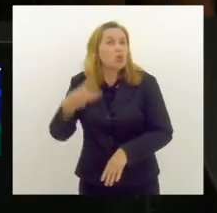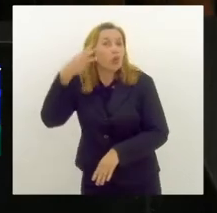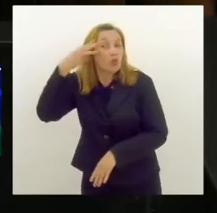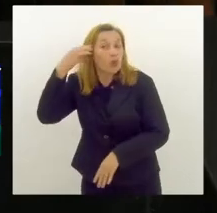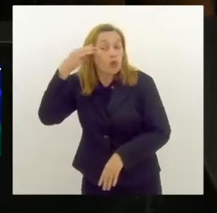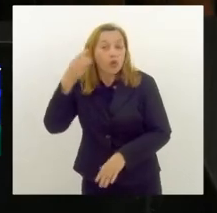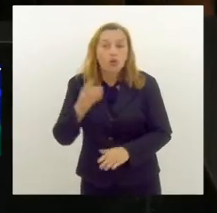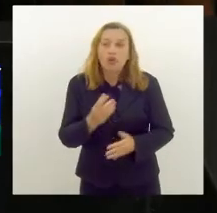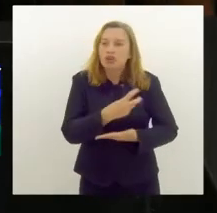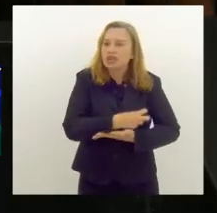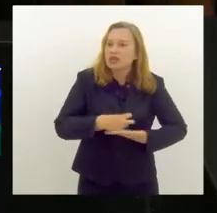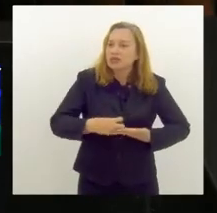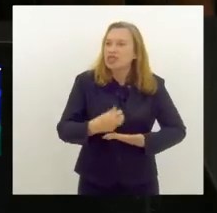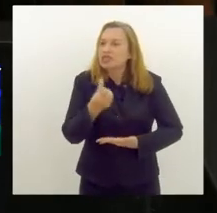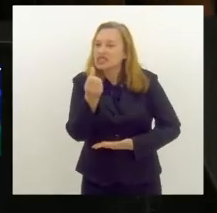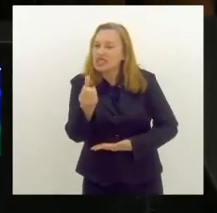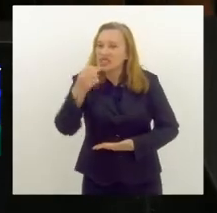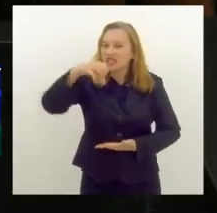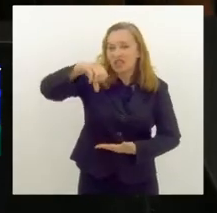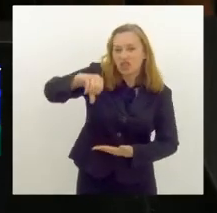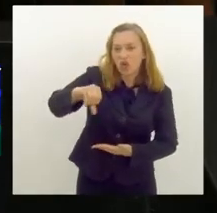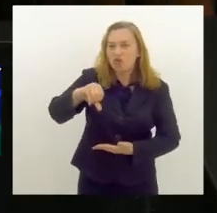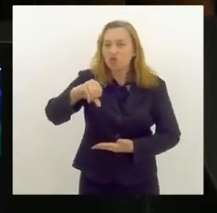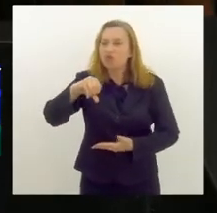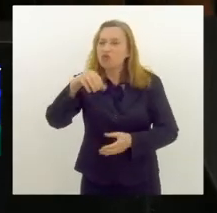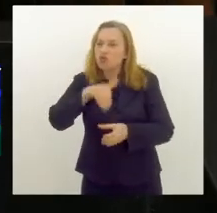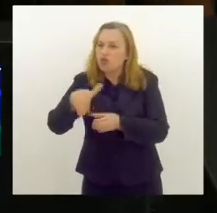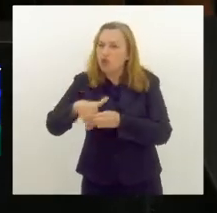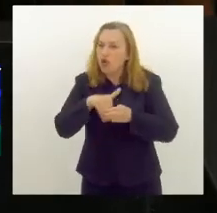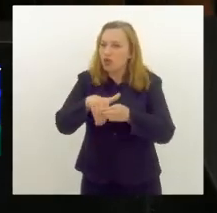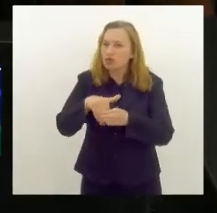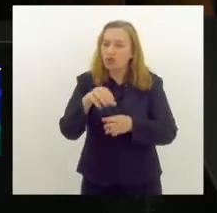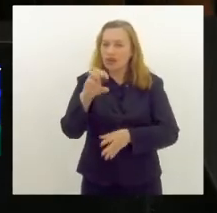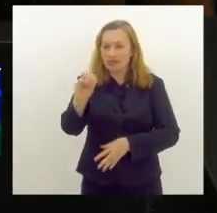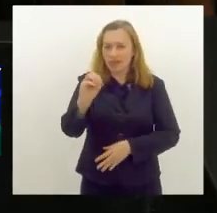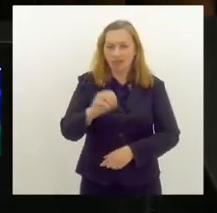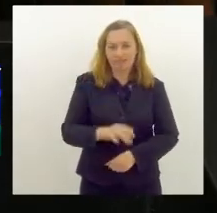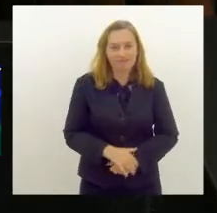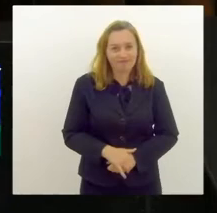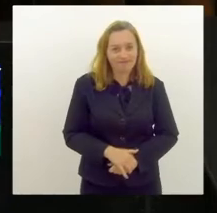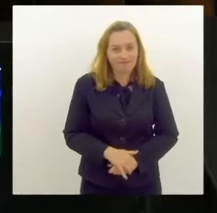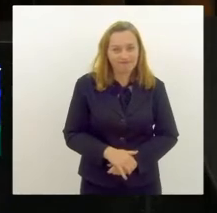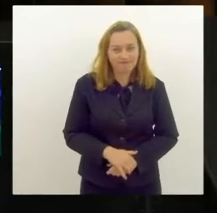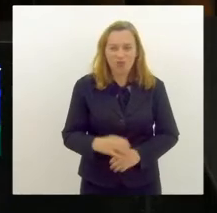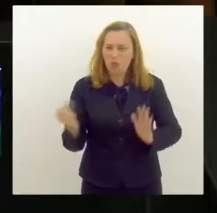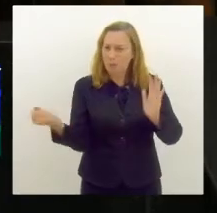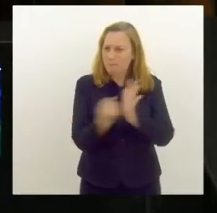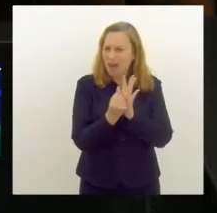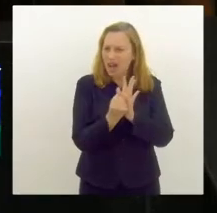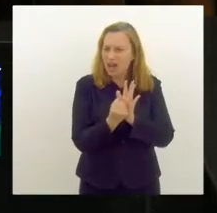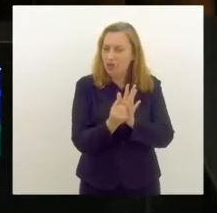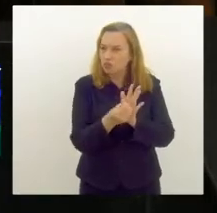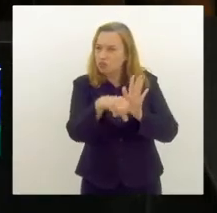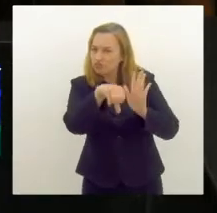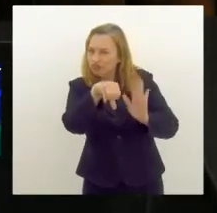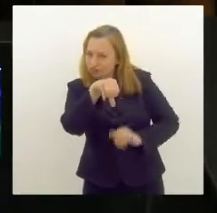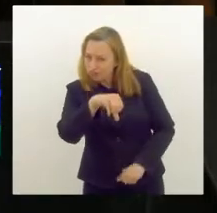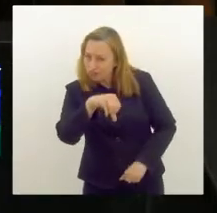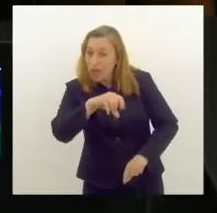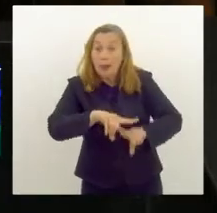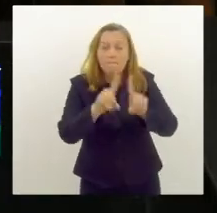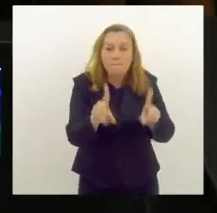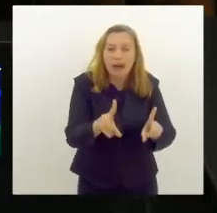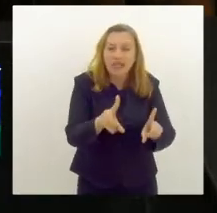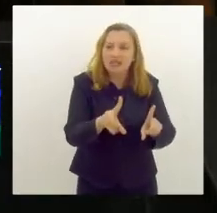com um impeachment de 69 votos a zero. Um marco negativo, mas